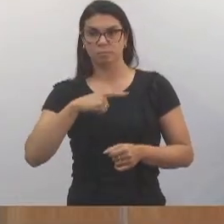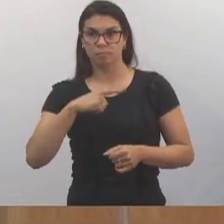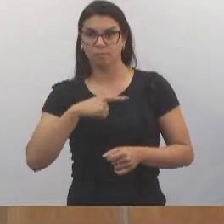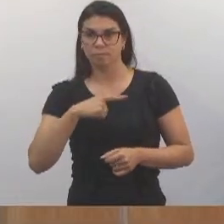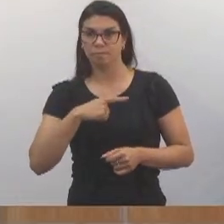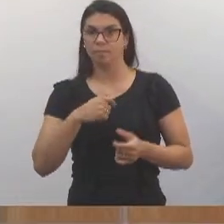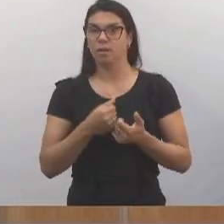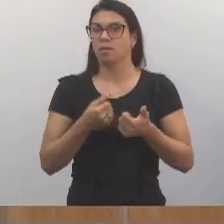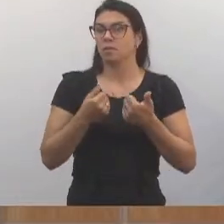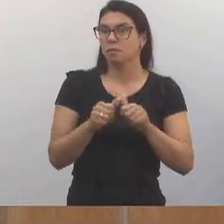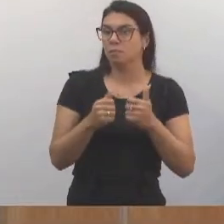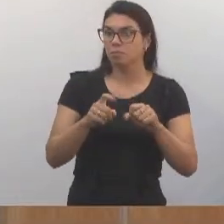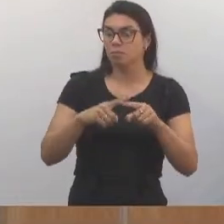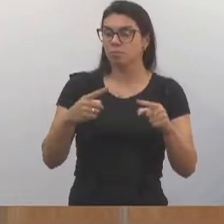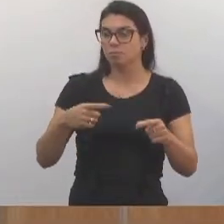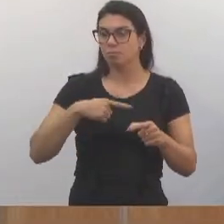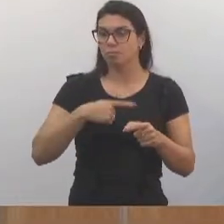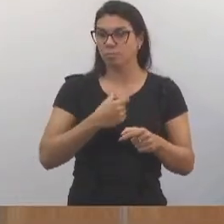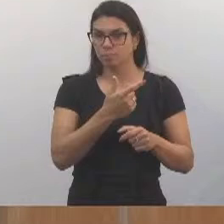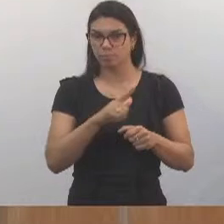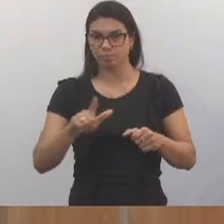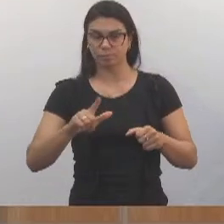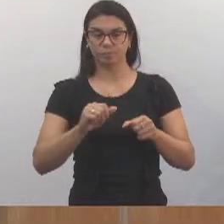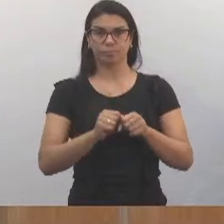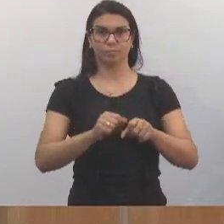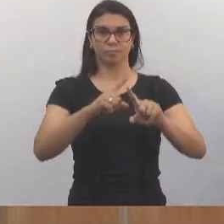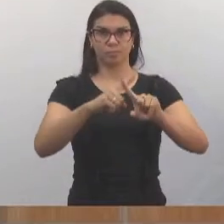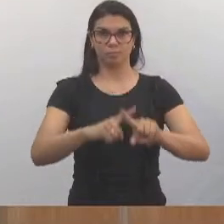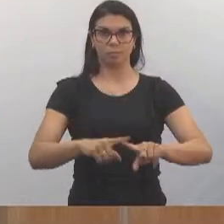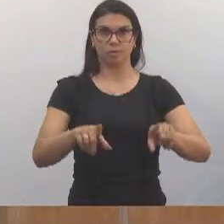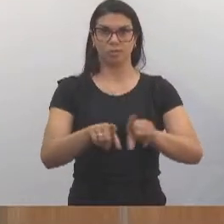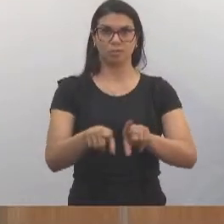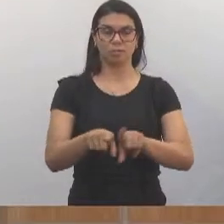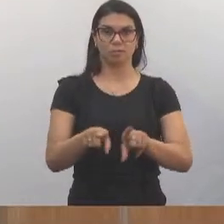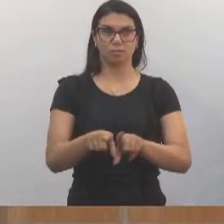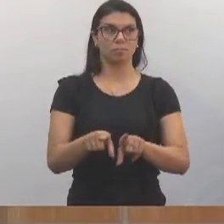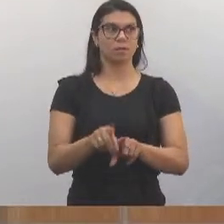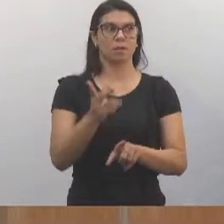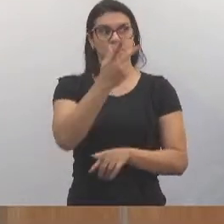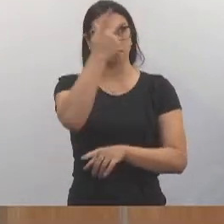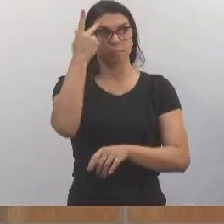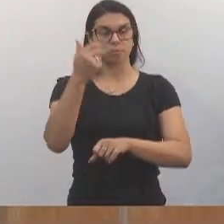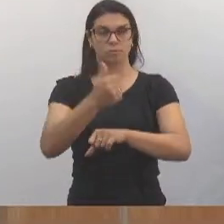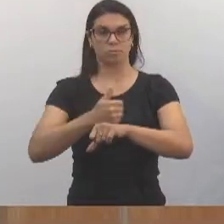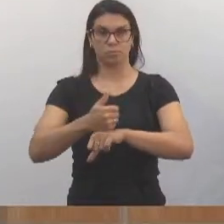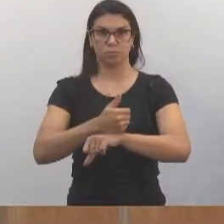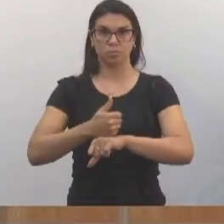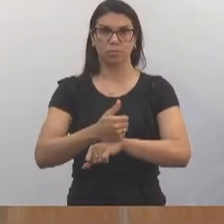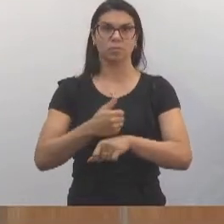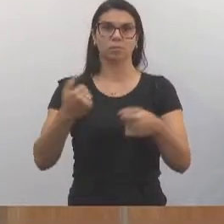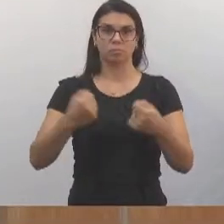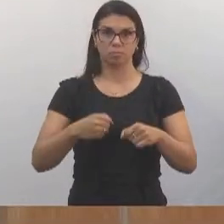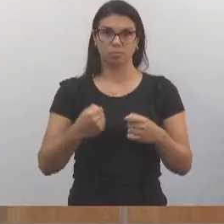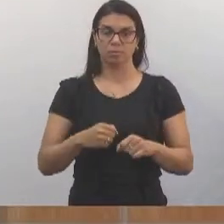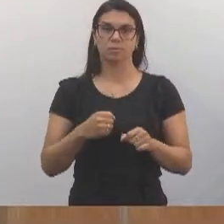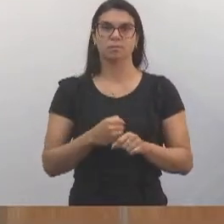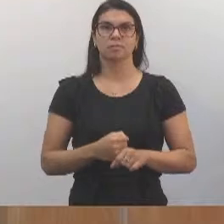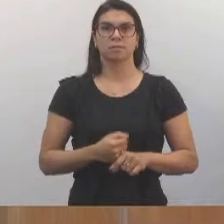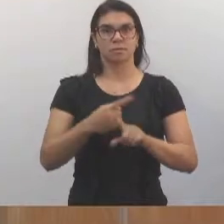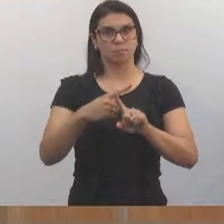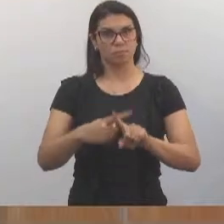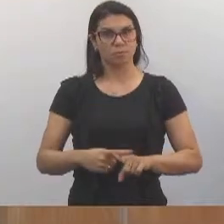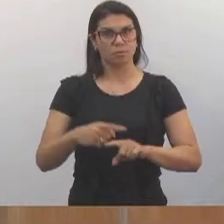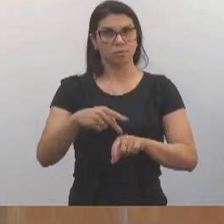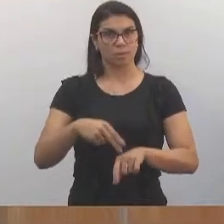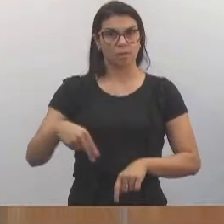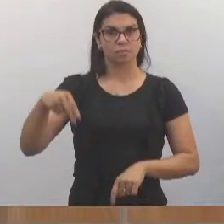mas tem outras competições. Um atleta de alto nível, ele precisa disputar competições de nível